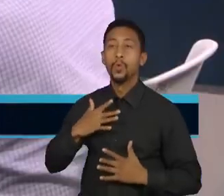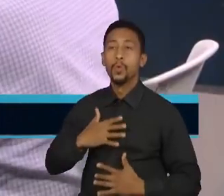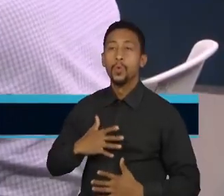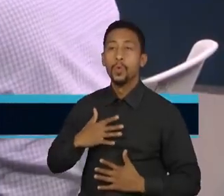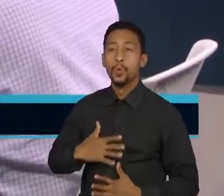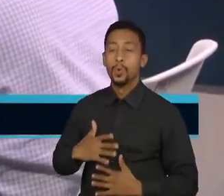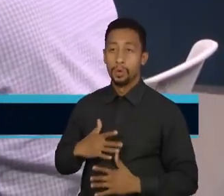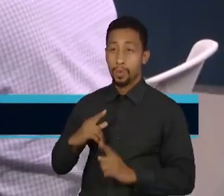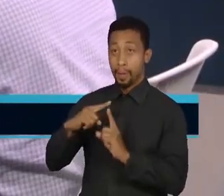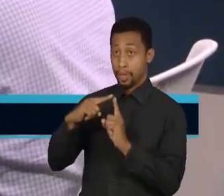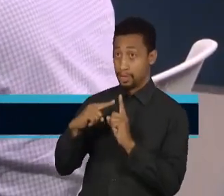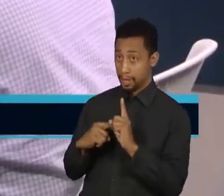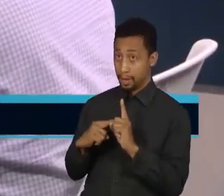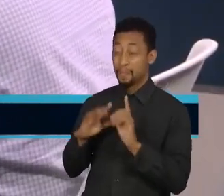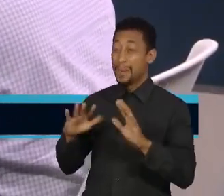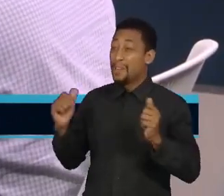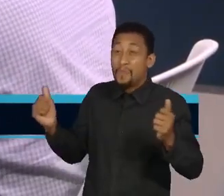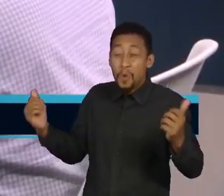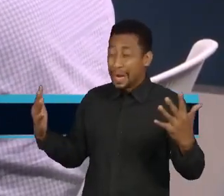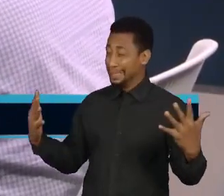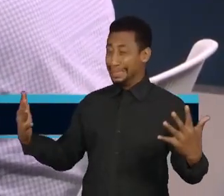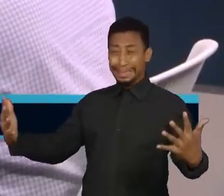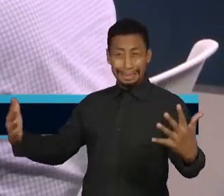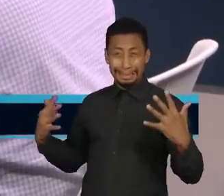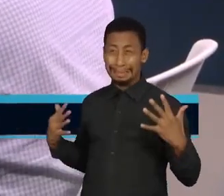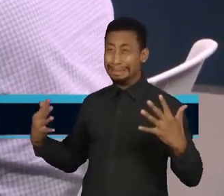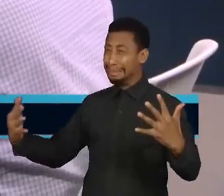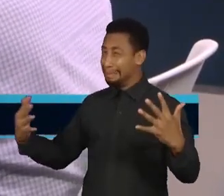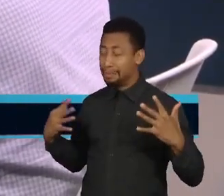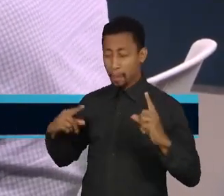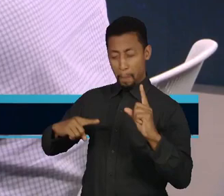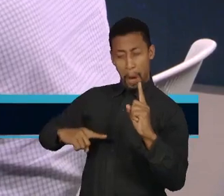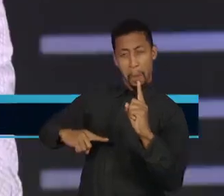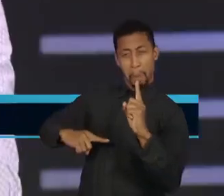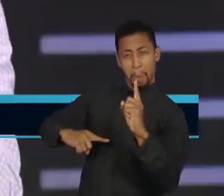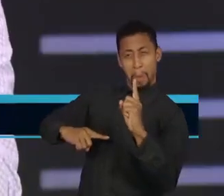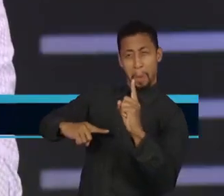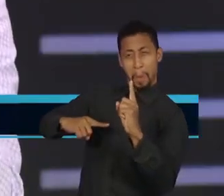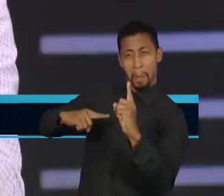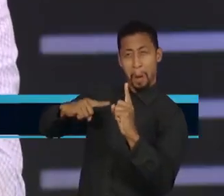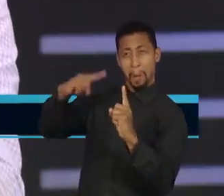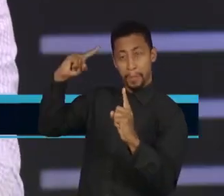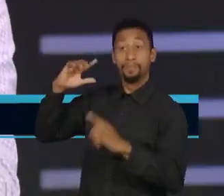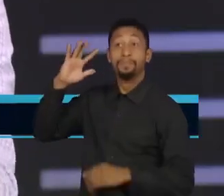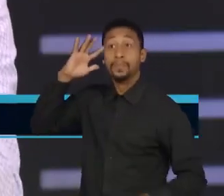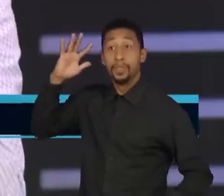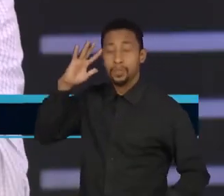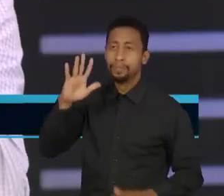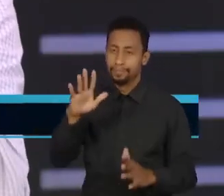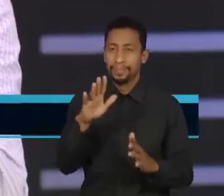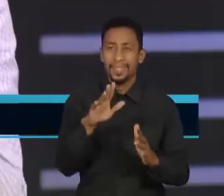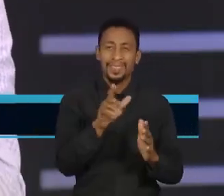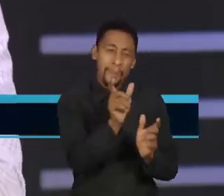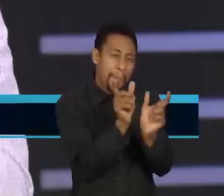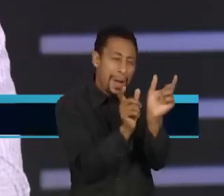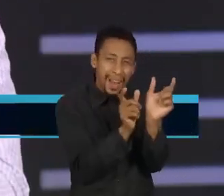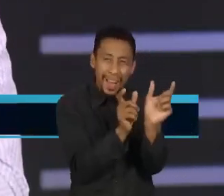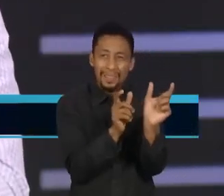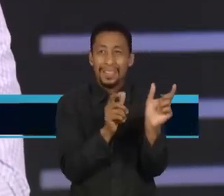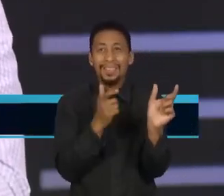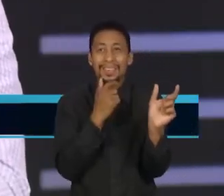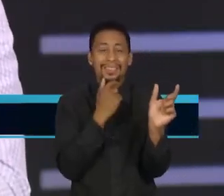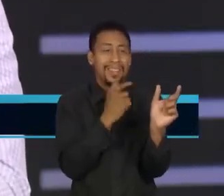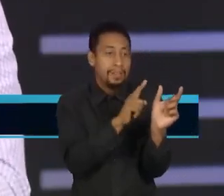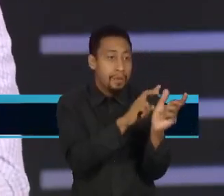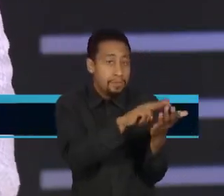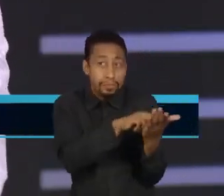alta, é mais do que a tradução do heat stroke, em português seria o choque térmico. E